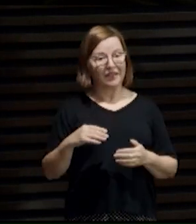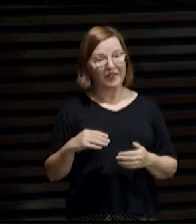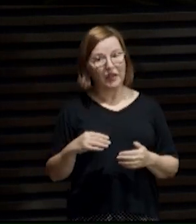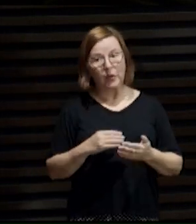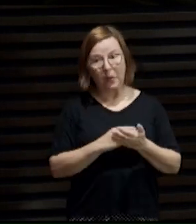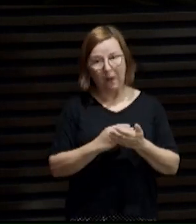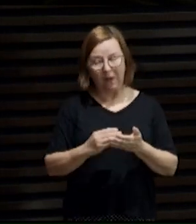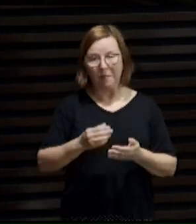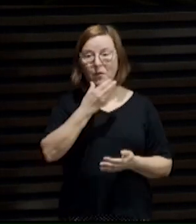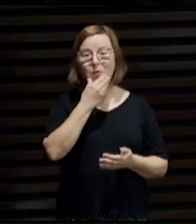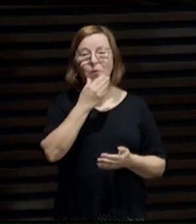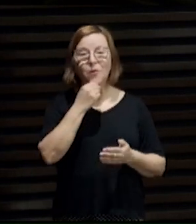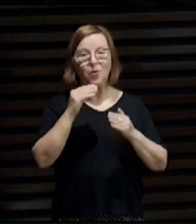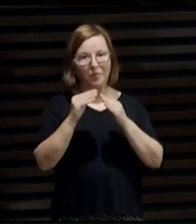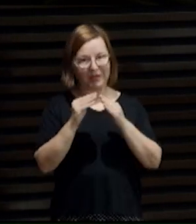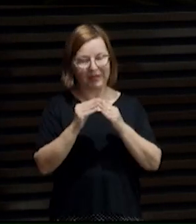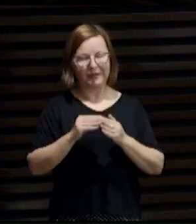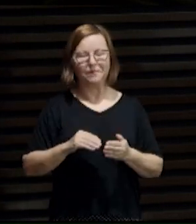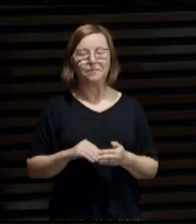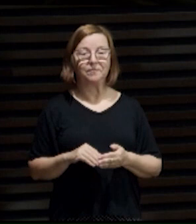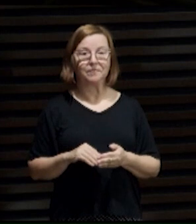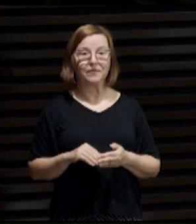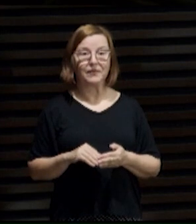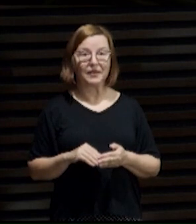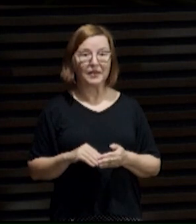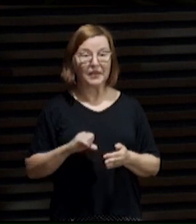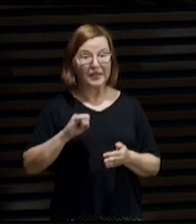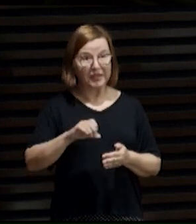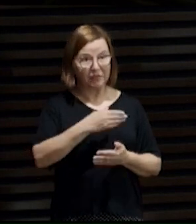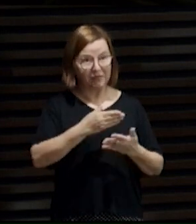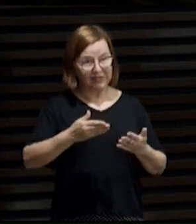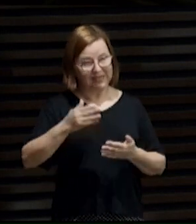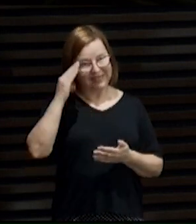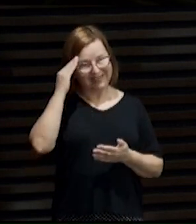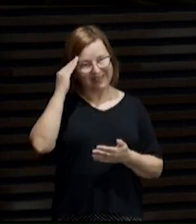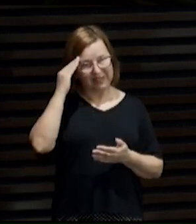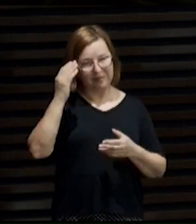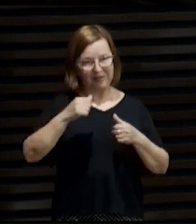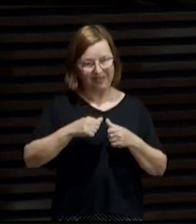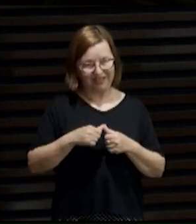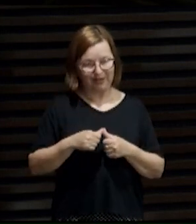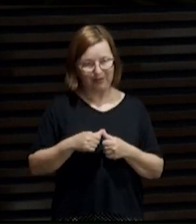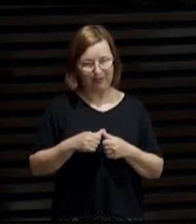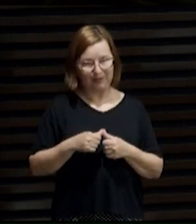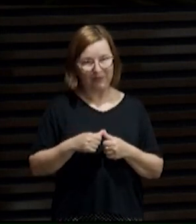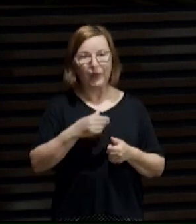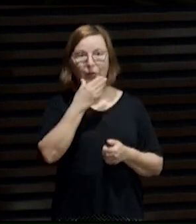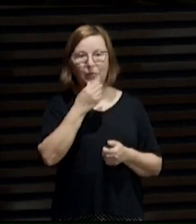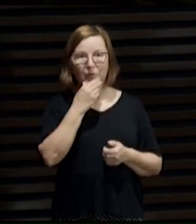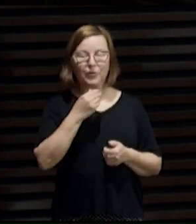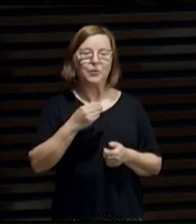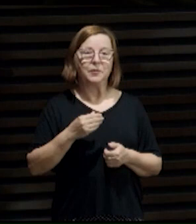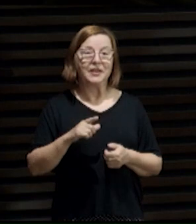casa. Sabedores disso, de que nós temos uma grande responsabilidade para que a nossa casa seja